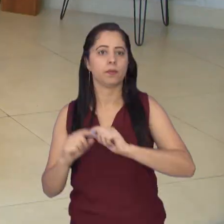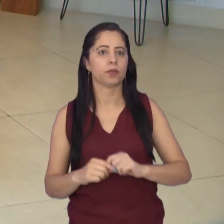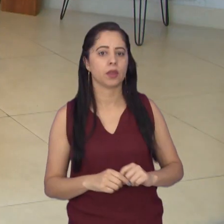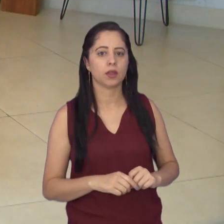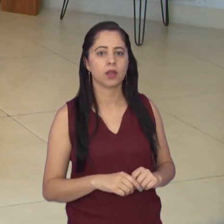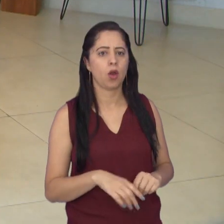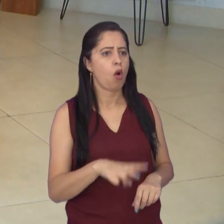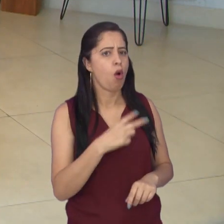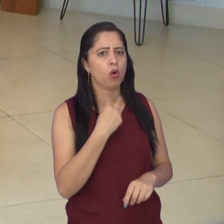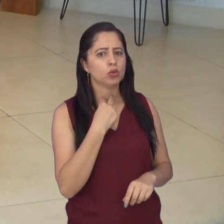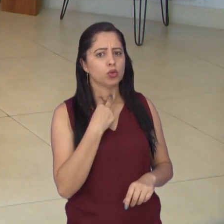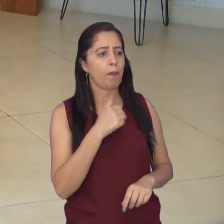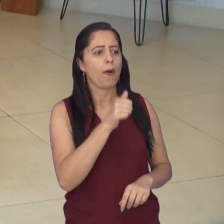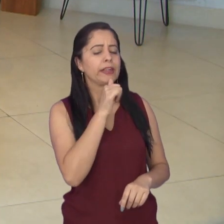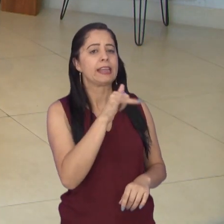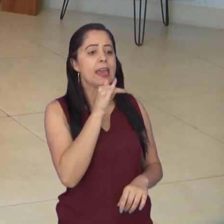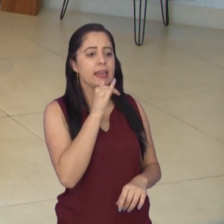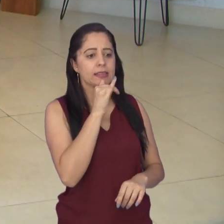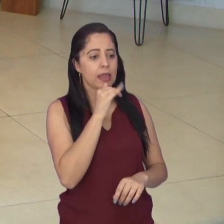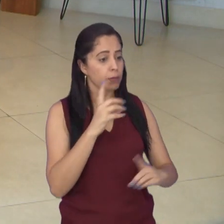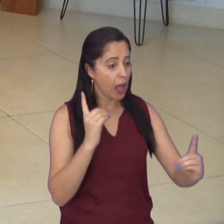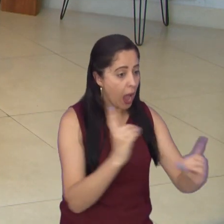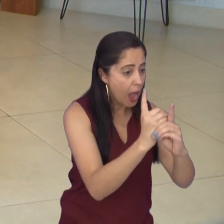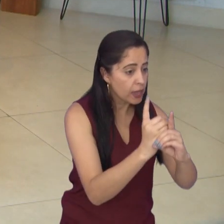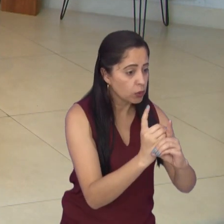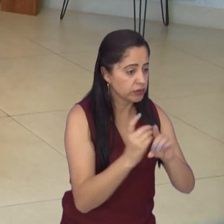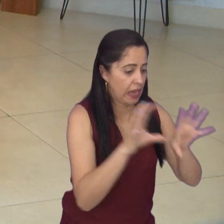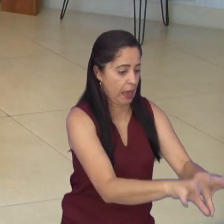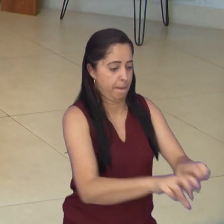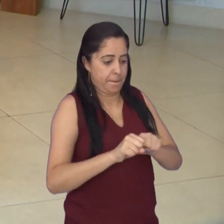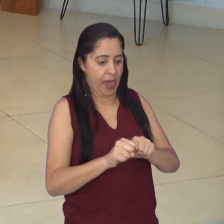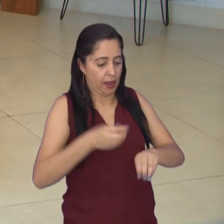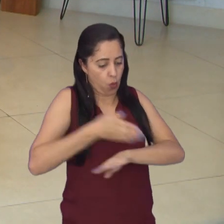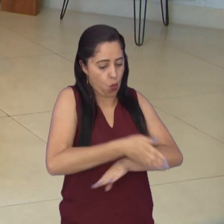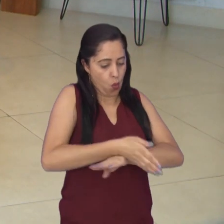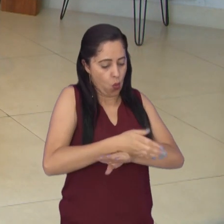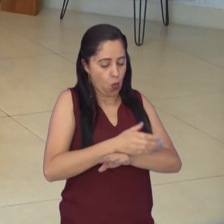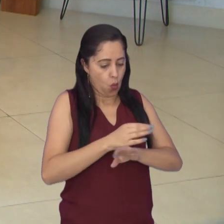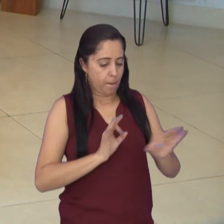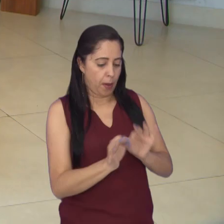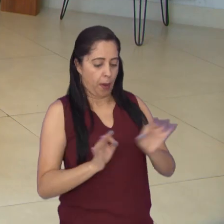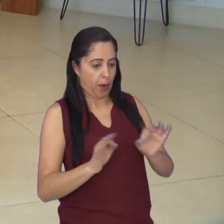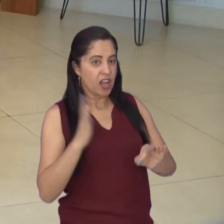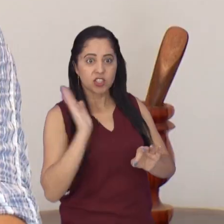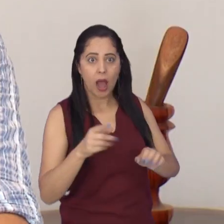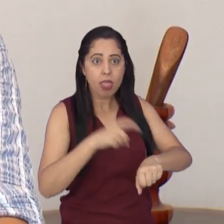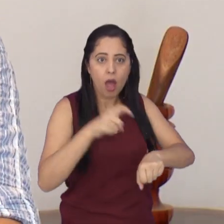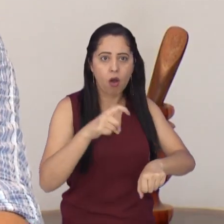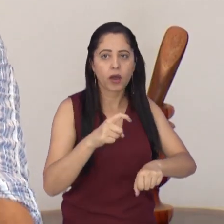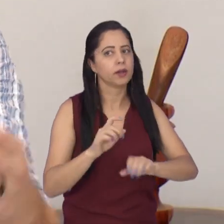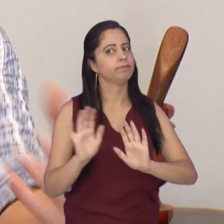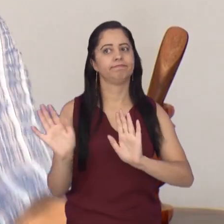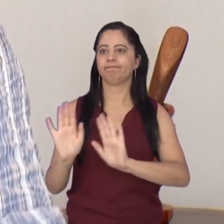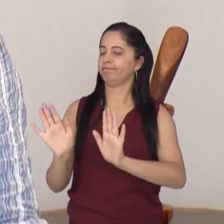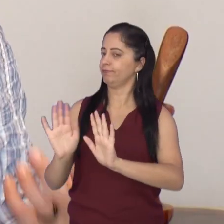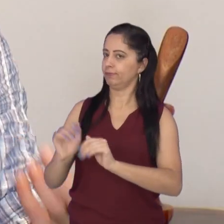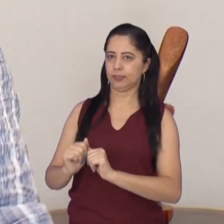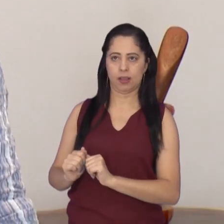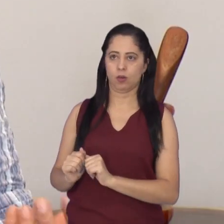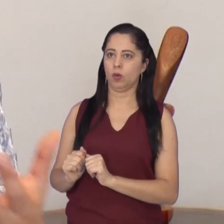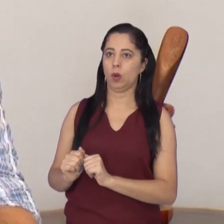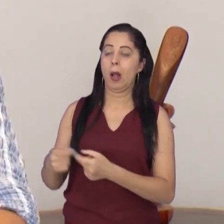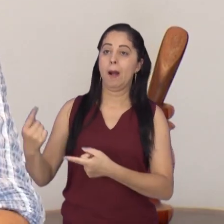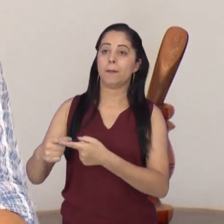pode tirar essa madeira e já esculpir já fazer ali, construir uma peça com ela? Não é indicado porque a madeira é